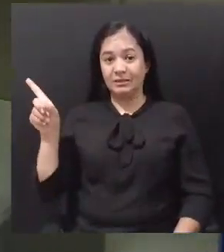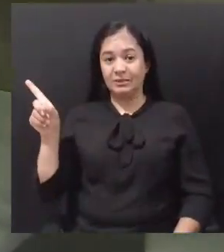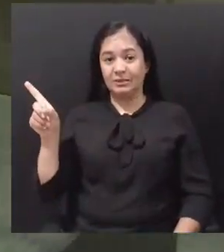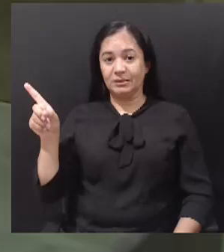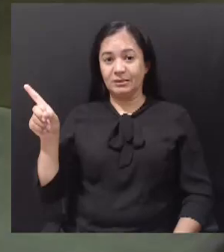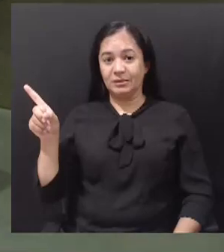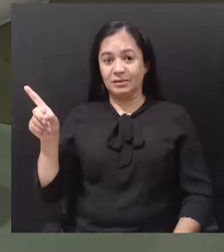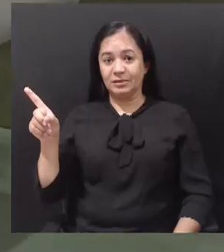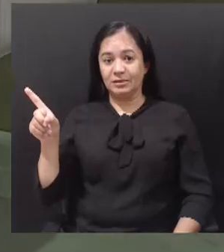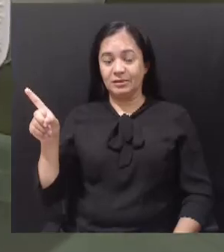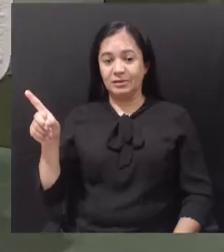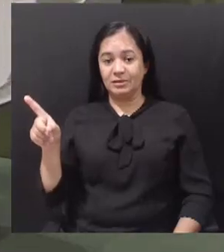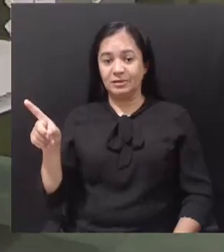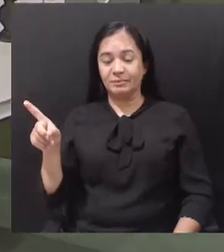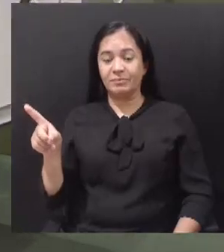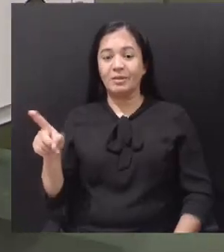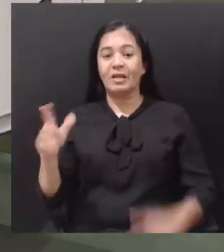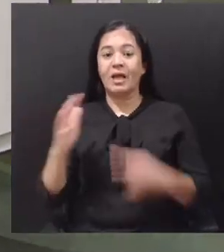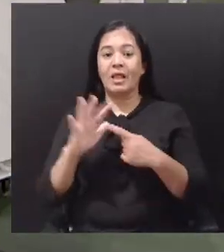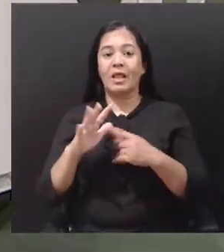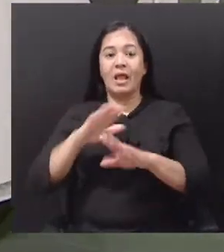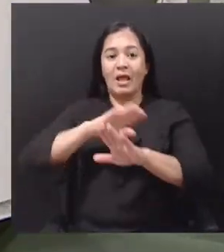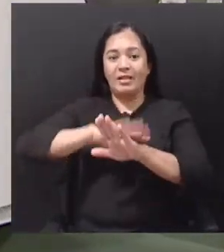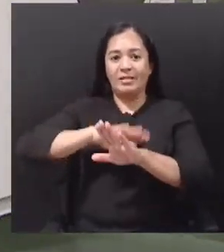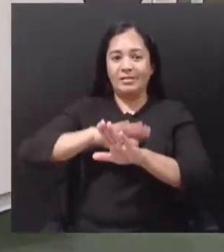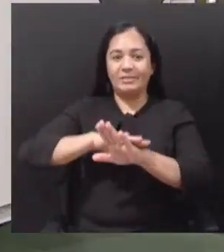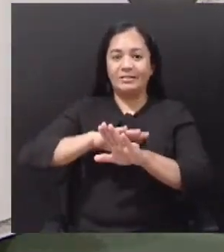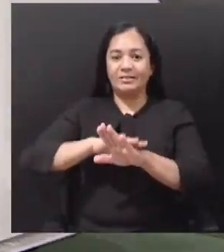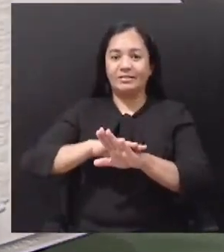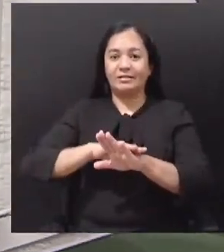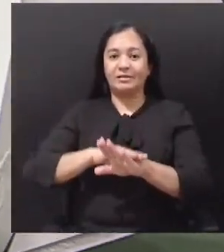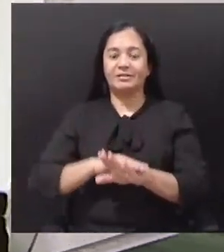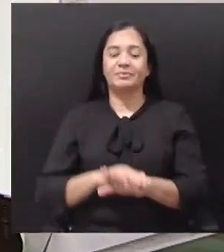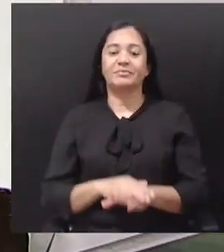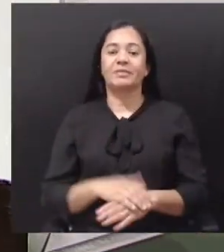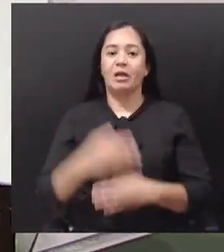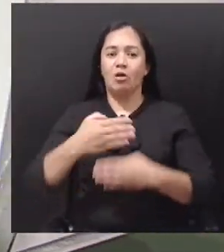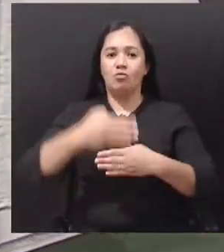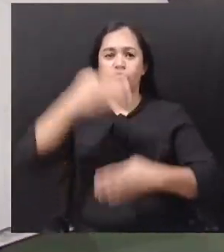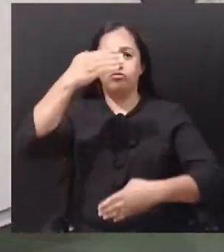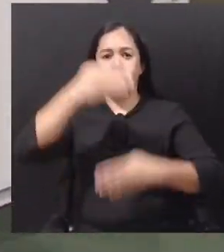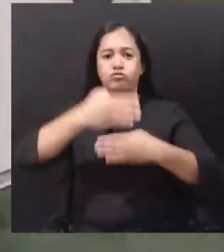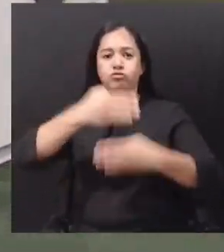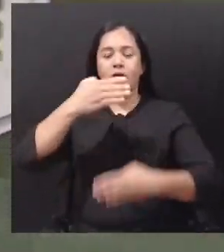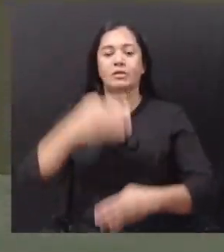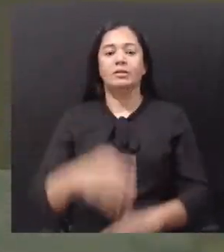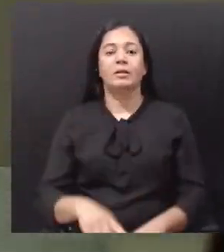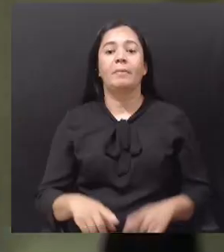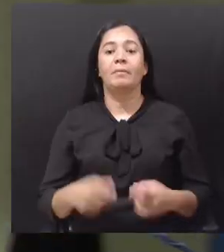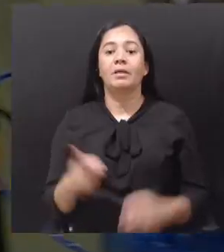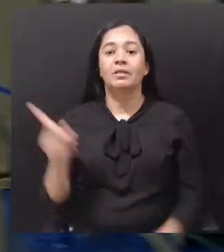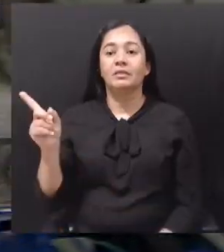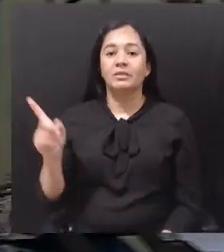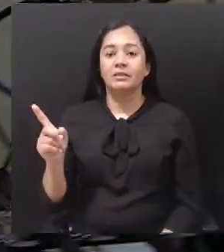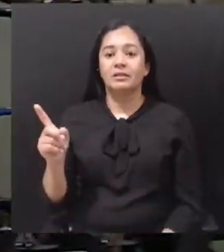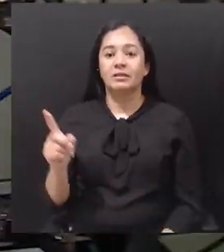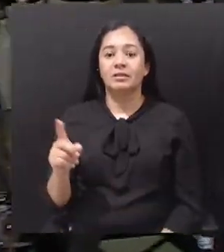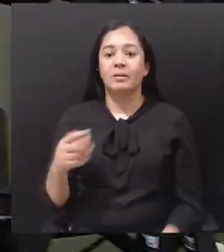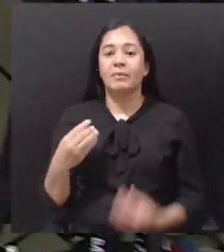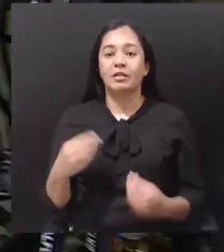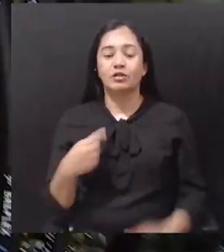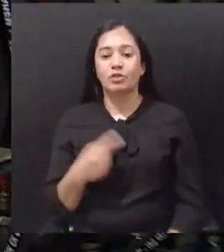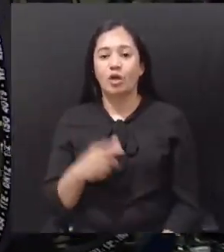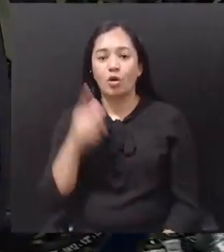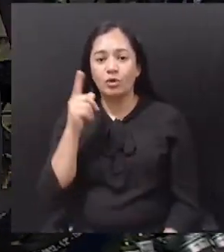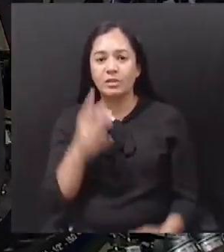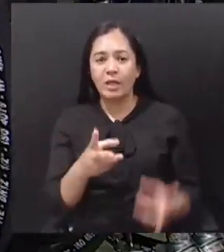claro, a máquina fica atrás daquela blindagem, né, aquela parede de concreto que a gente tem ali do lado, mas elas estão em display aqui para a gente poder ver um pouquinho de como que é lá